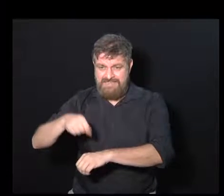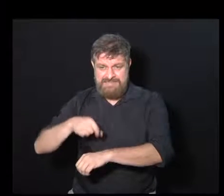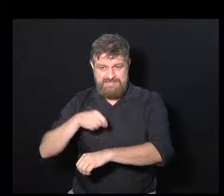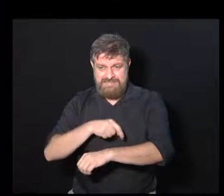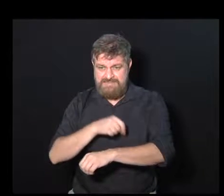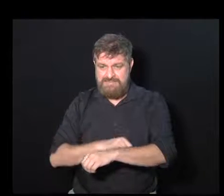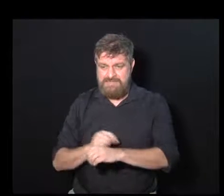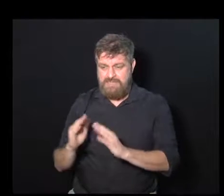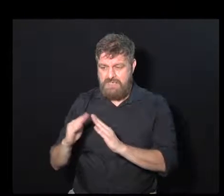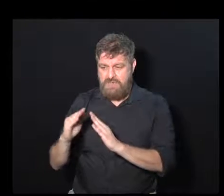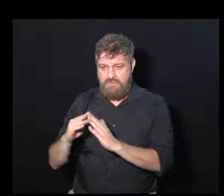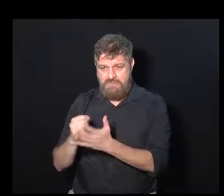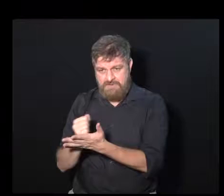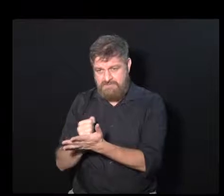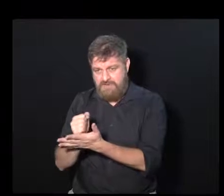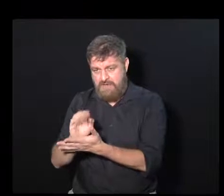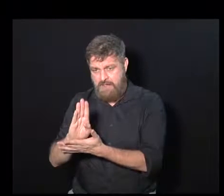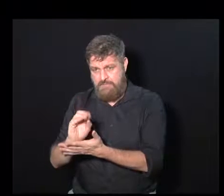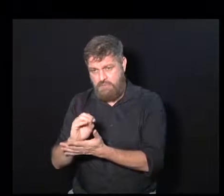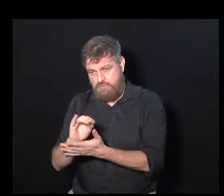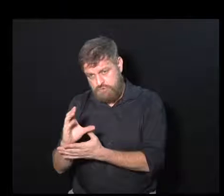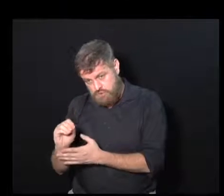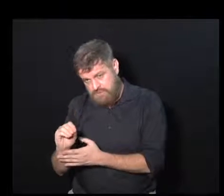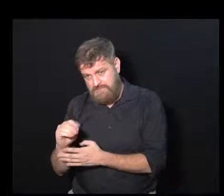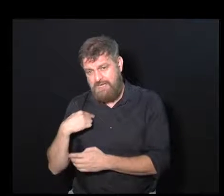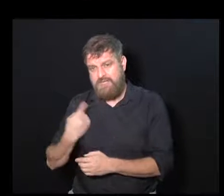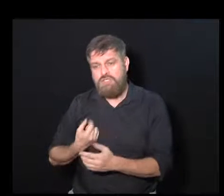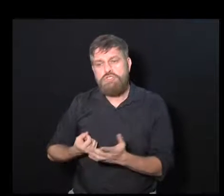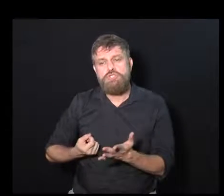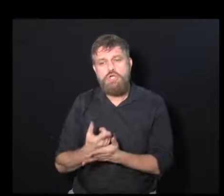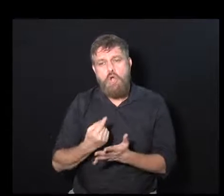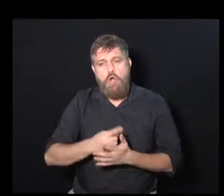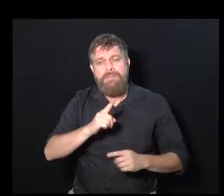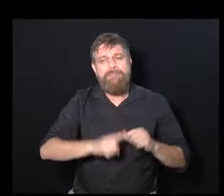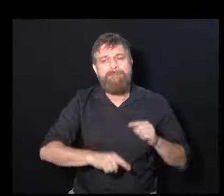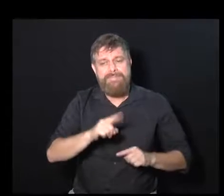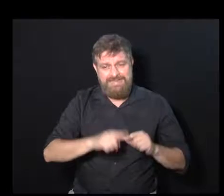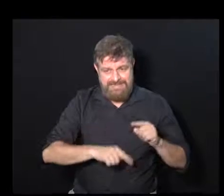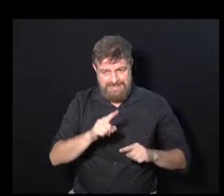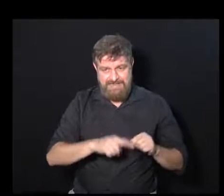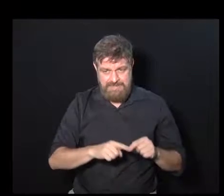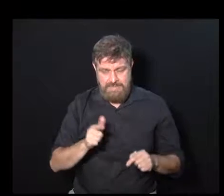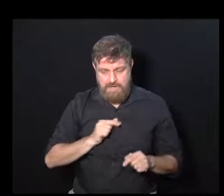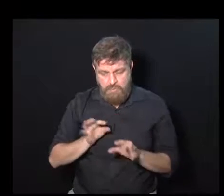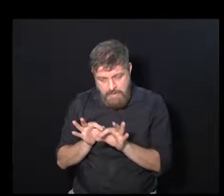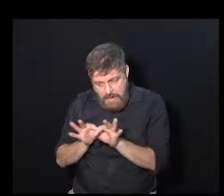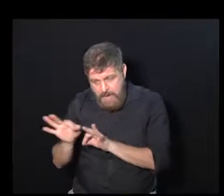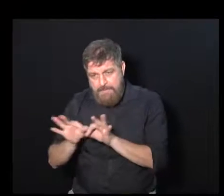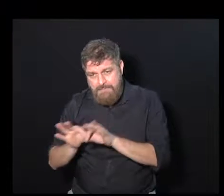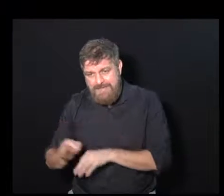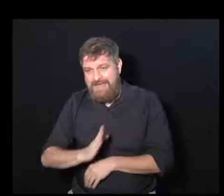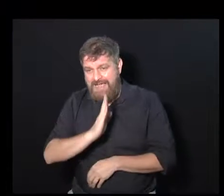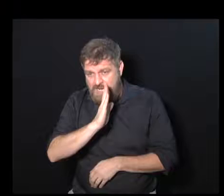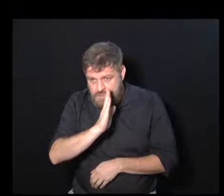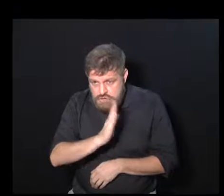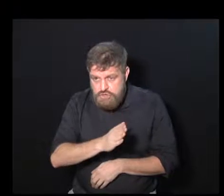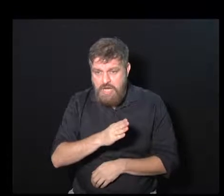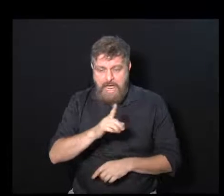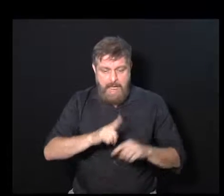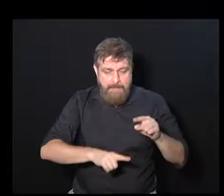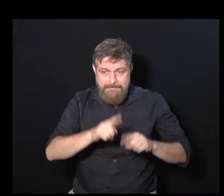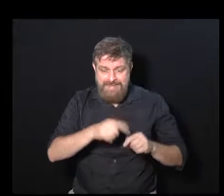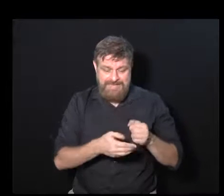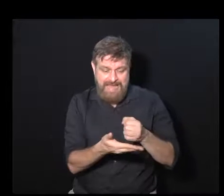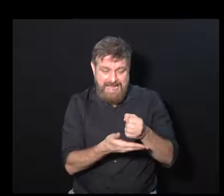fitoterápico da botica. Então, compra-se matérias-primas que já estão processadas para